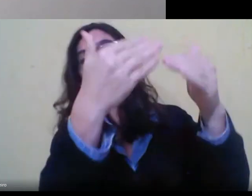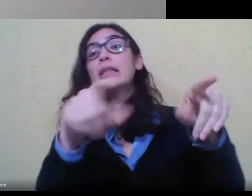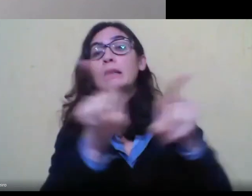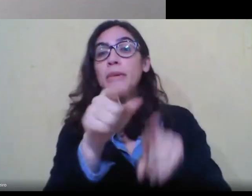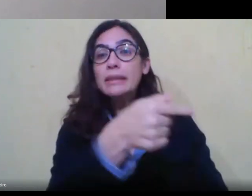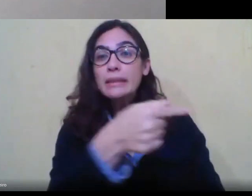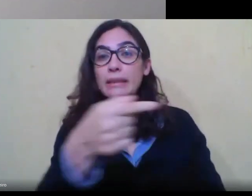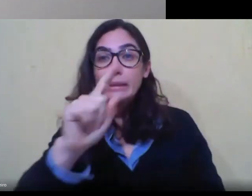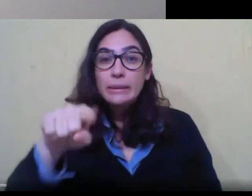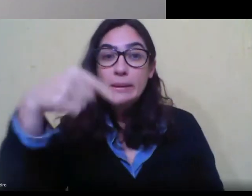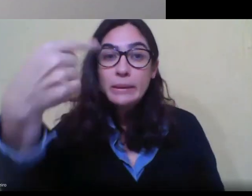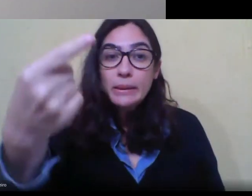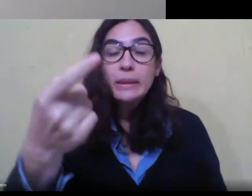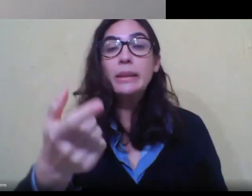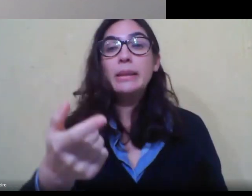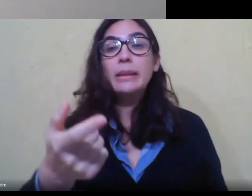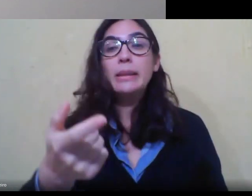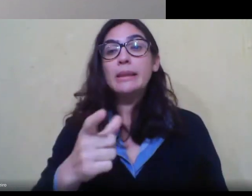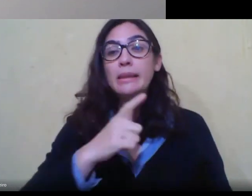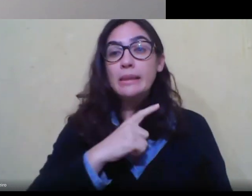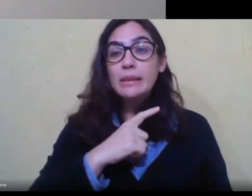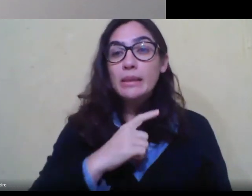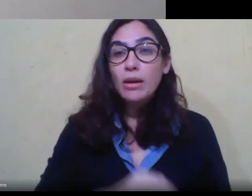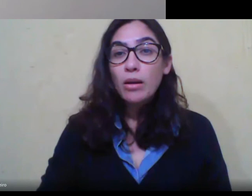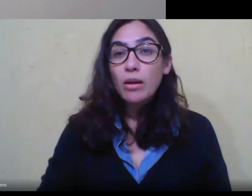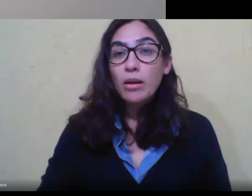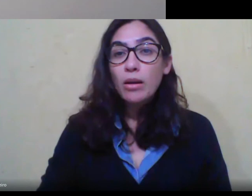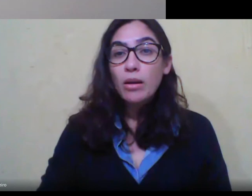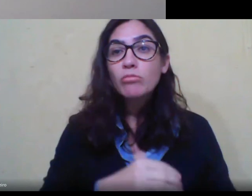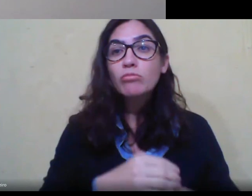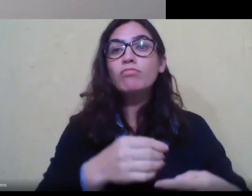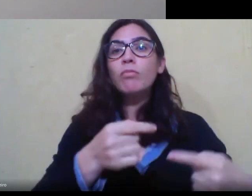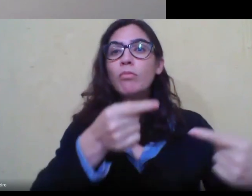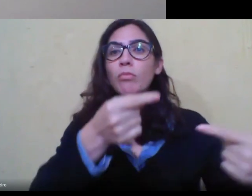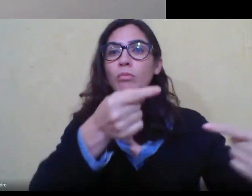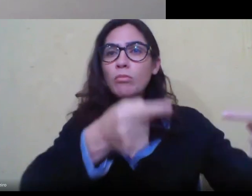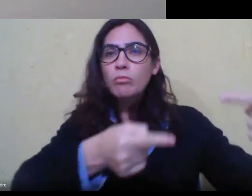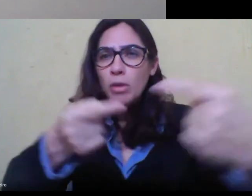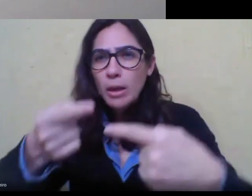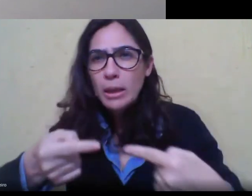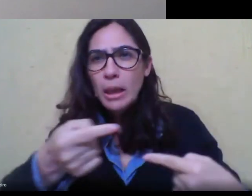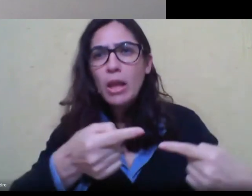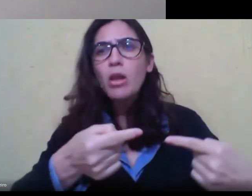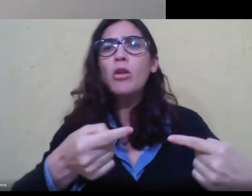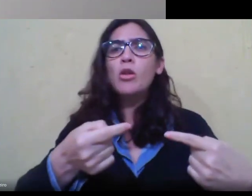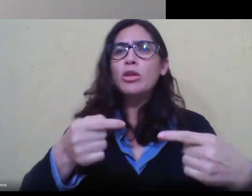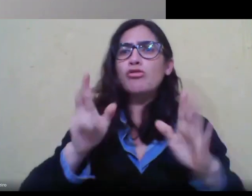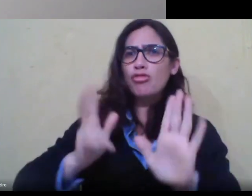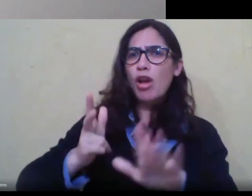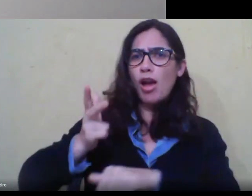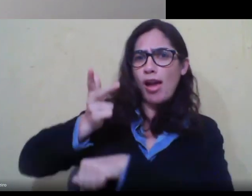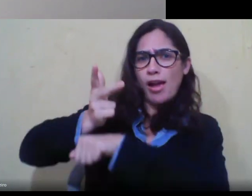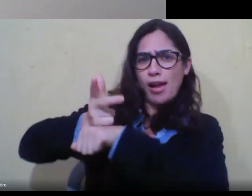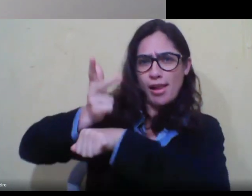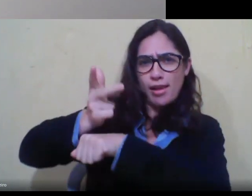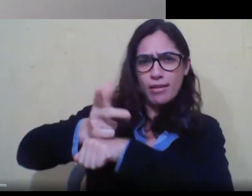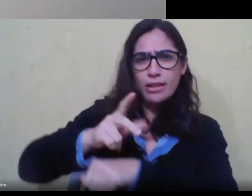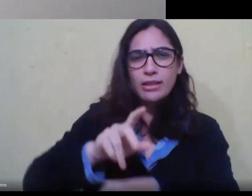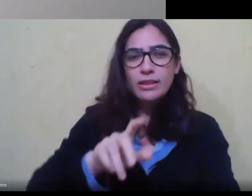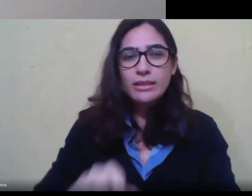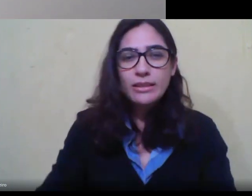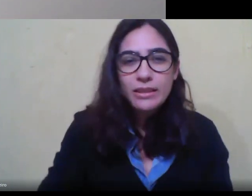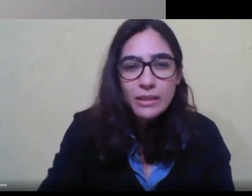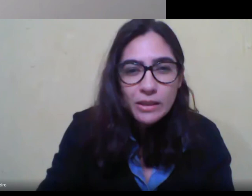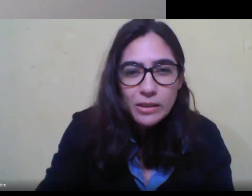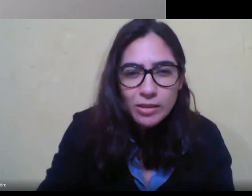gente vai lançar aí uma série com diálogos de John Dewey, que está saindo também, já tem algumas gravações já, está na fase de edição, tá? Para vocês também vai